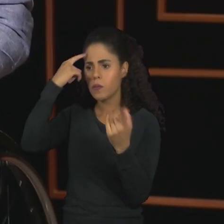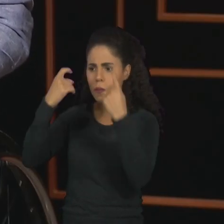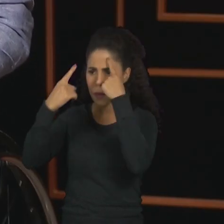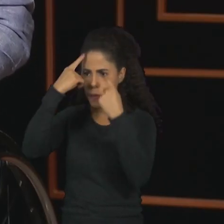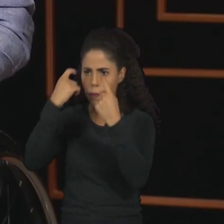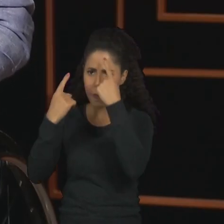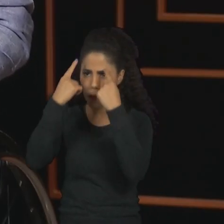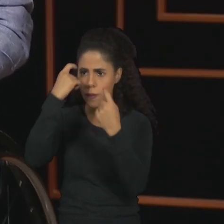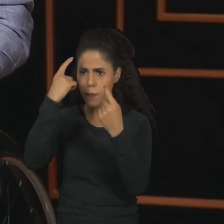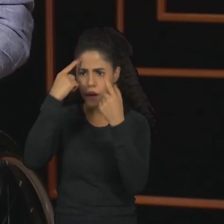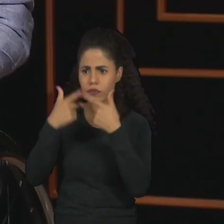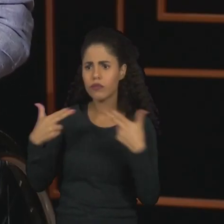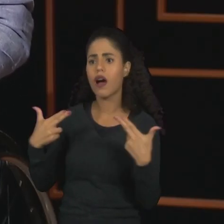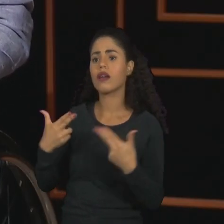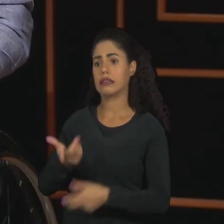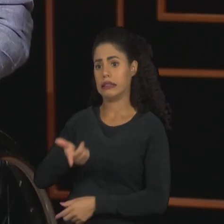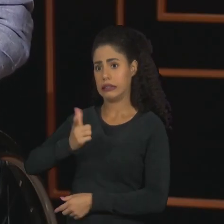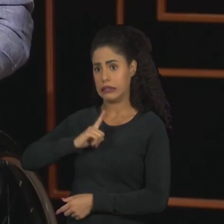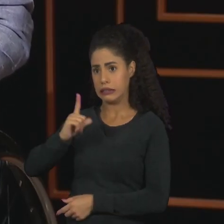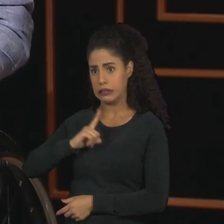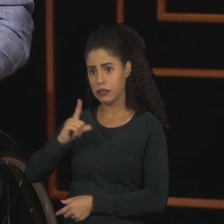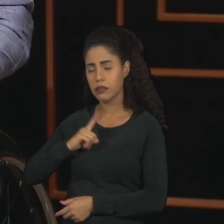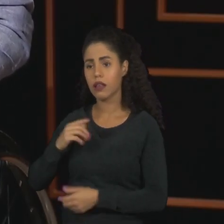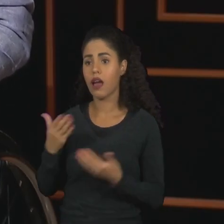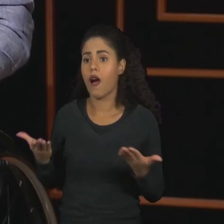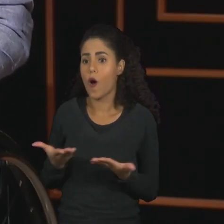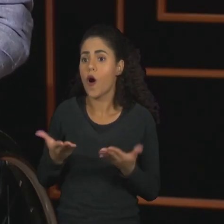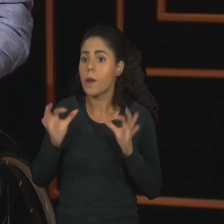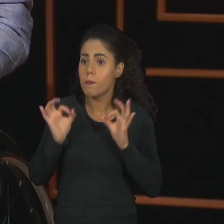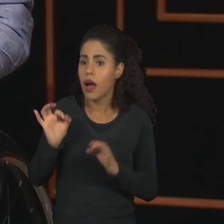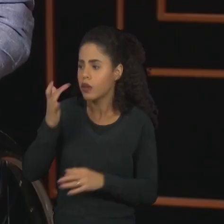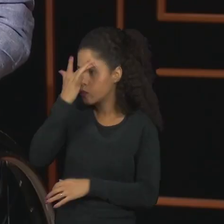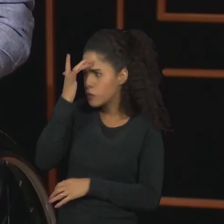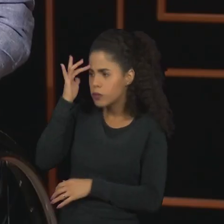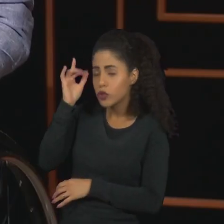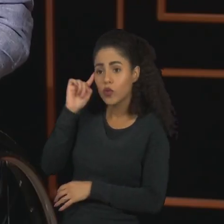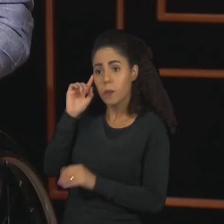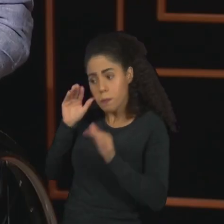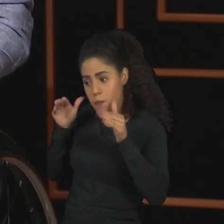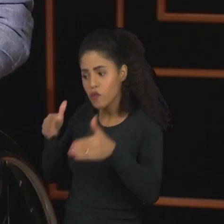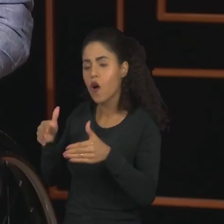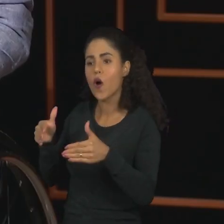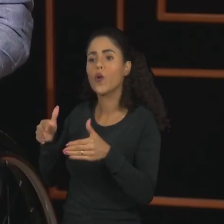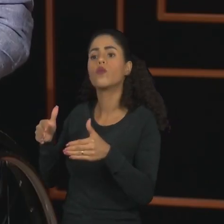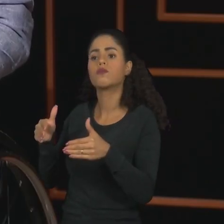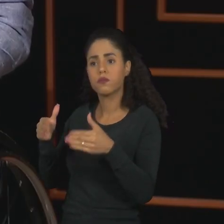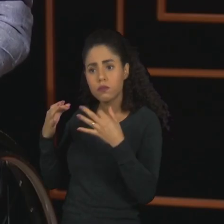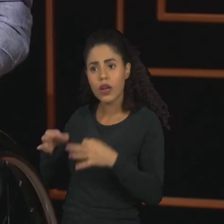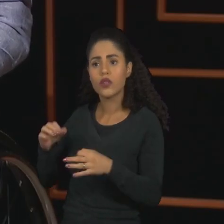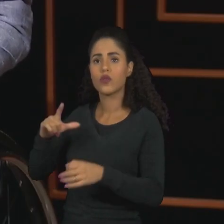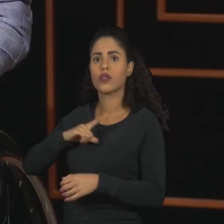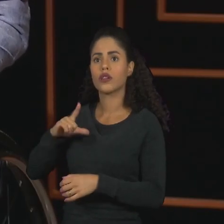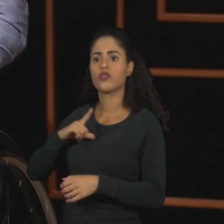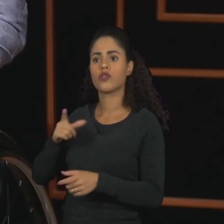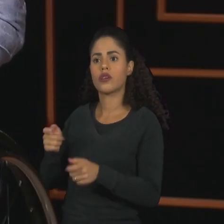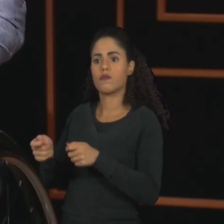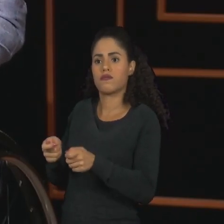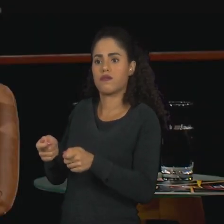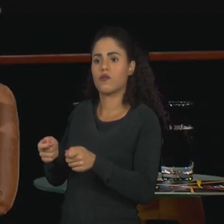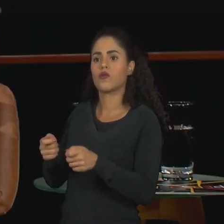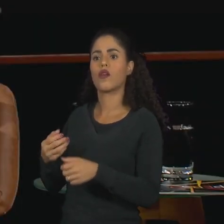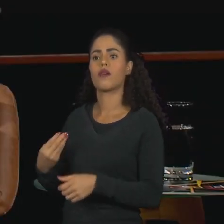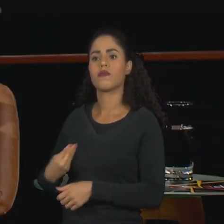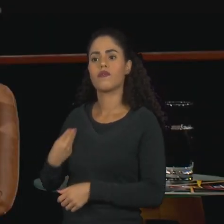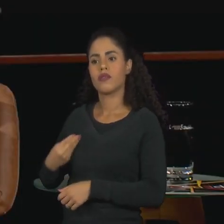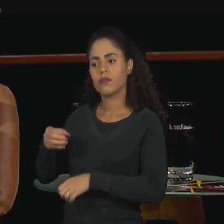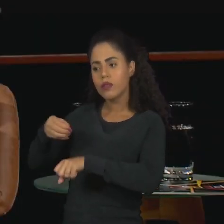Engels. Ou seja, ele era o camarada, o copiloto. Né?